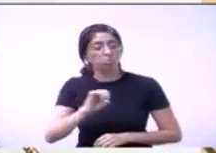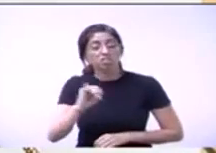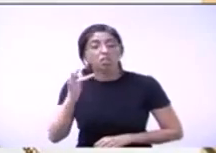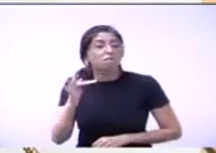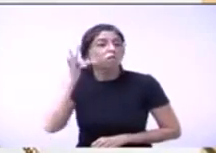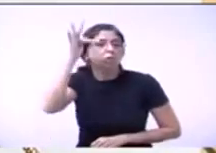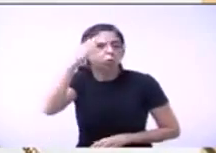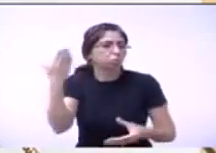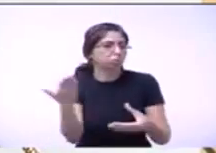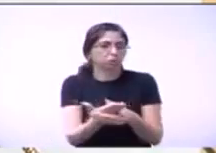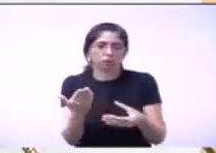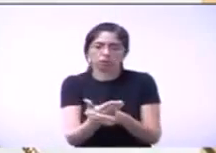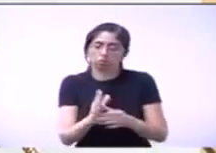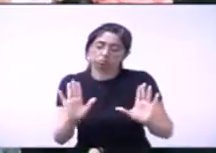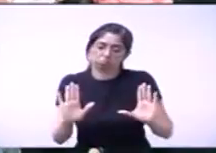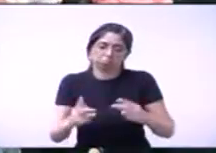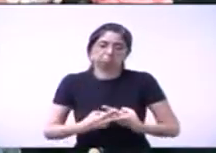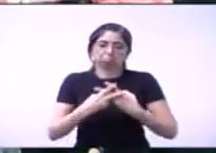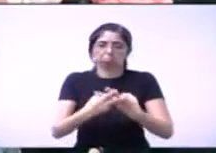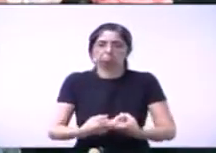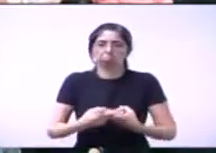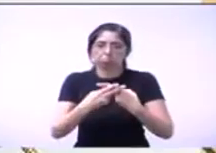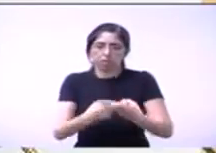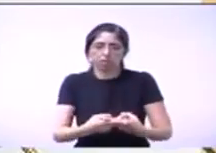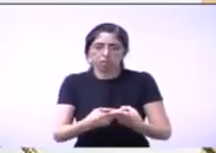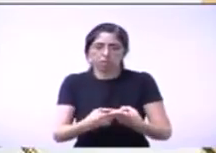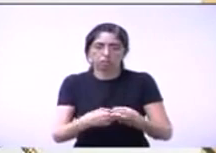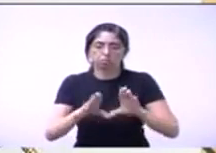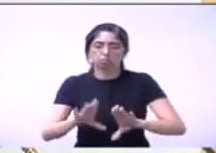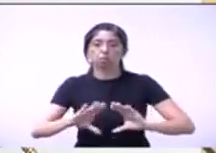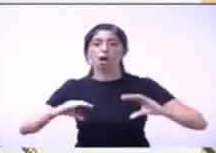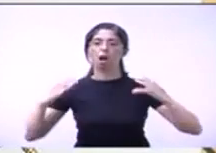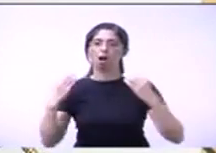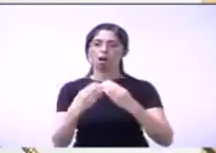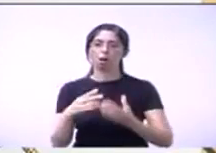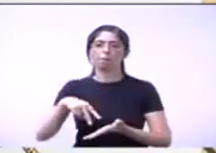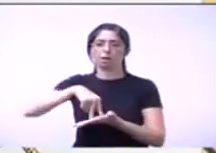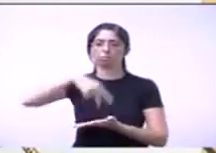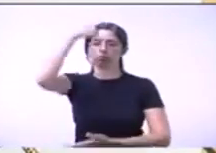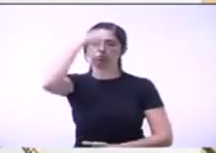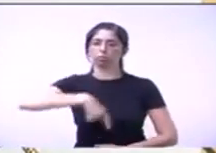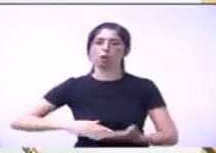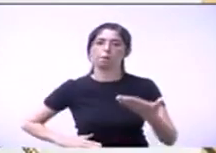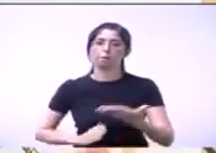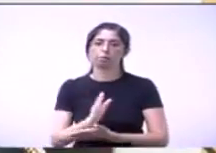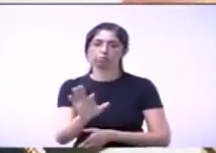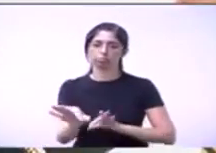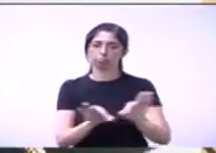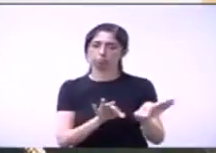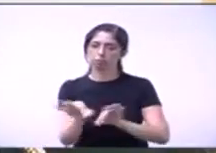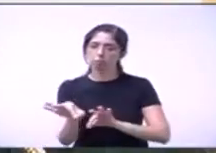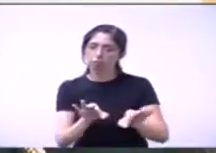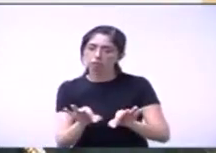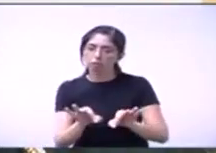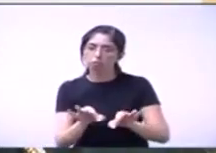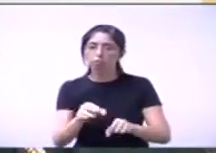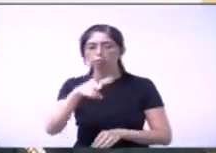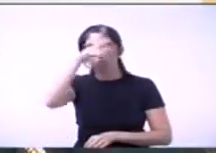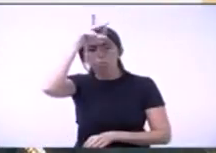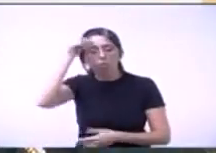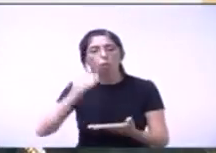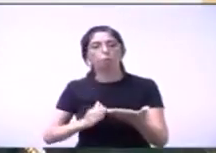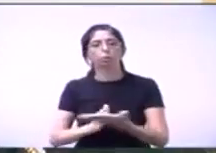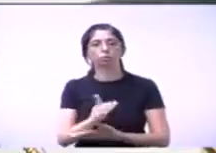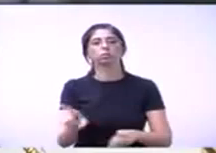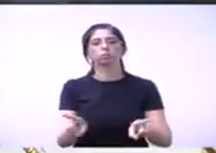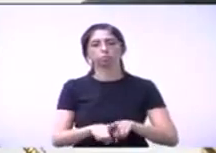Câmara fizesse o parecer dela, como está sendo feito hoje, aprovasse o projeto, o prefeito